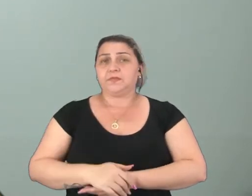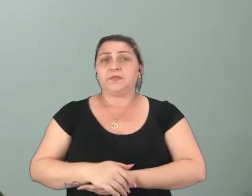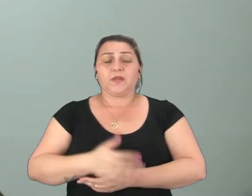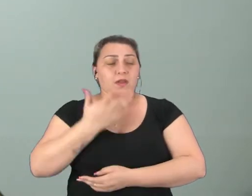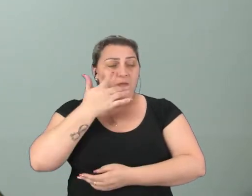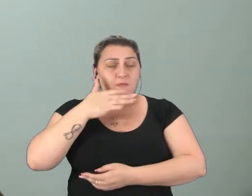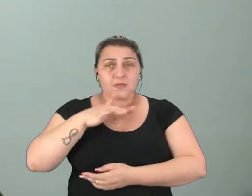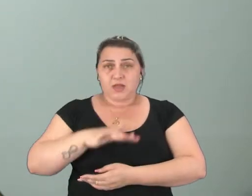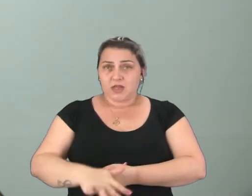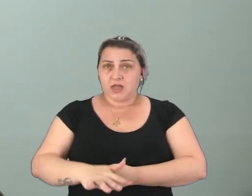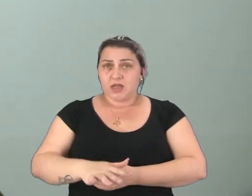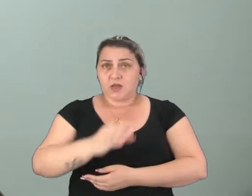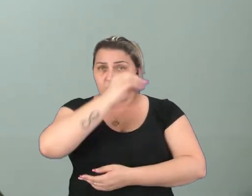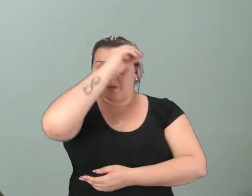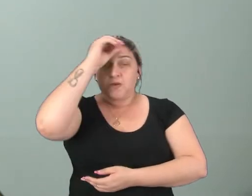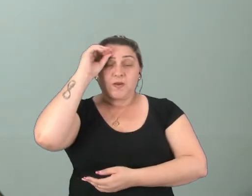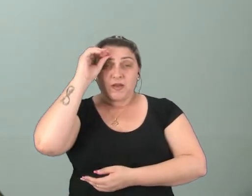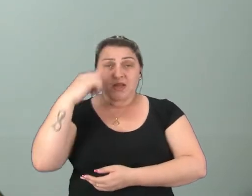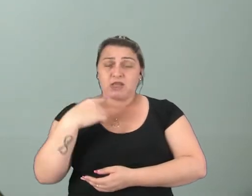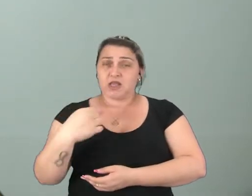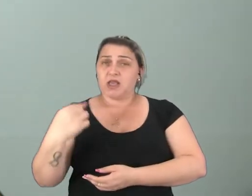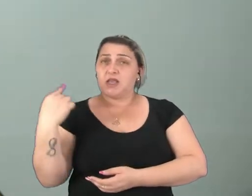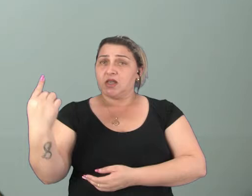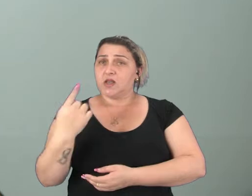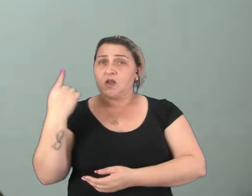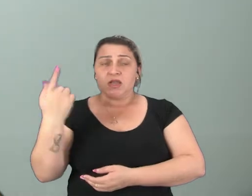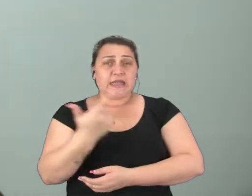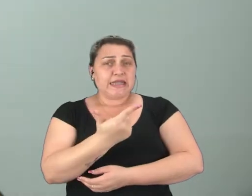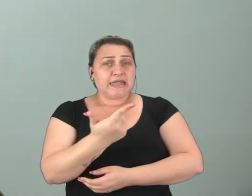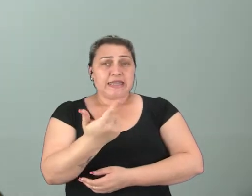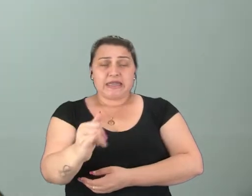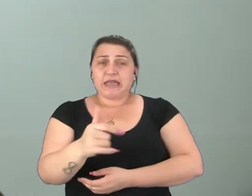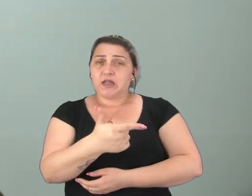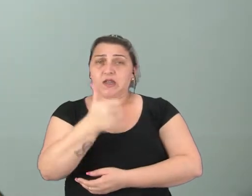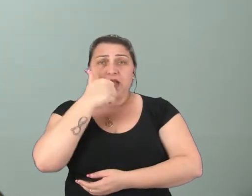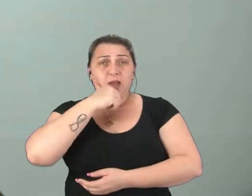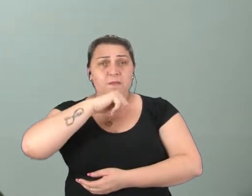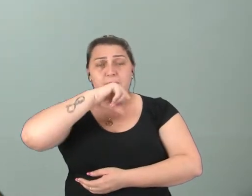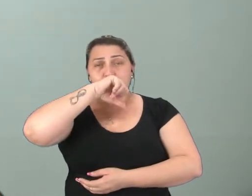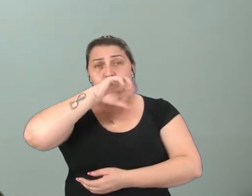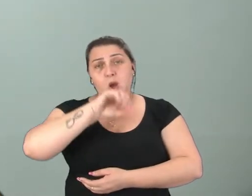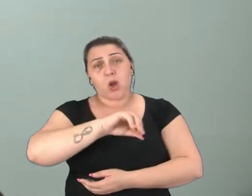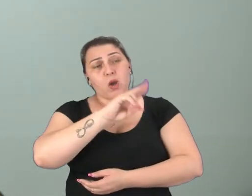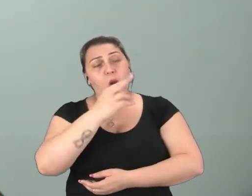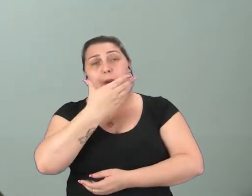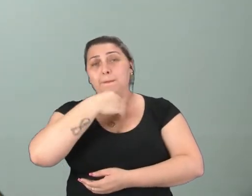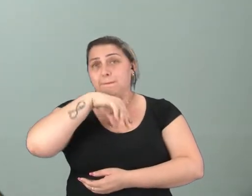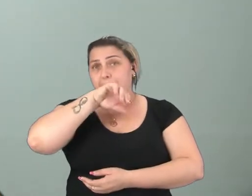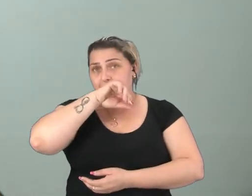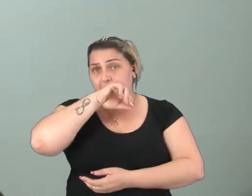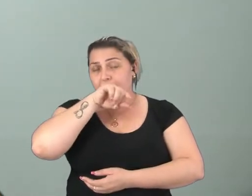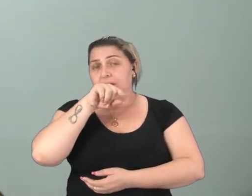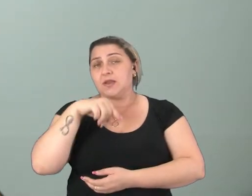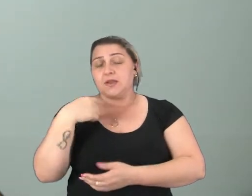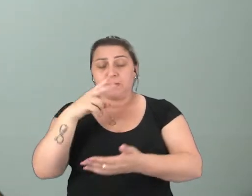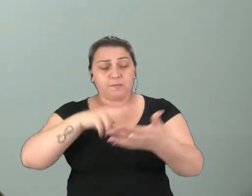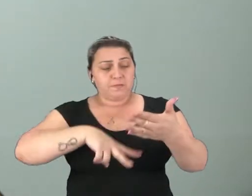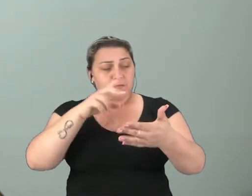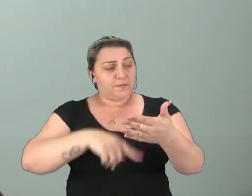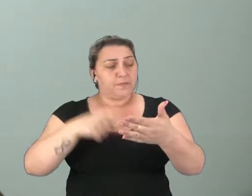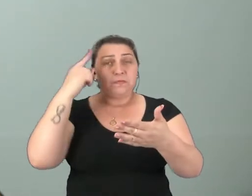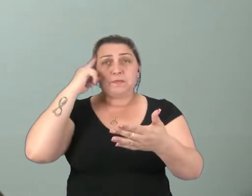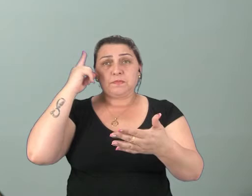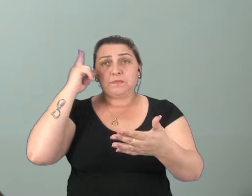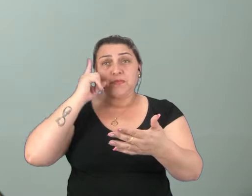uma criança inocente sair sozinha, sem a presença de sua mãe? Porque quando a gente lê a história, a gente imagina que ele